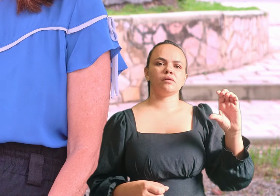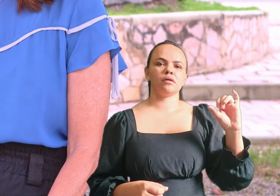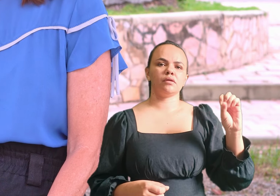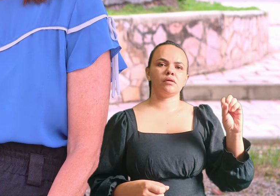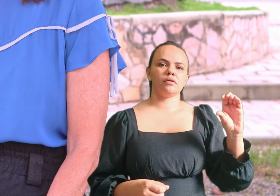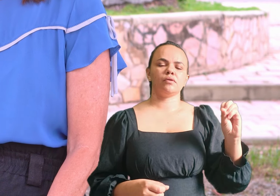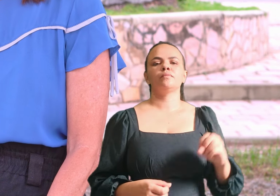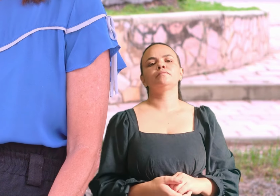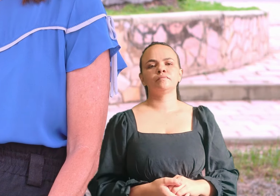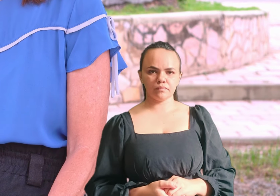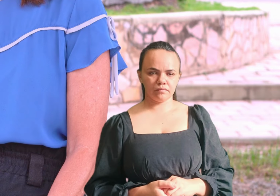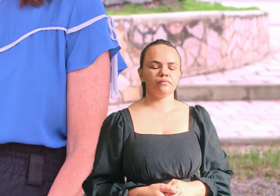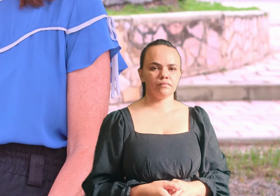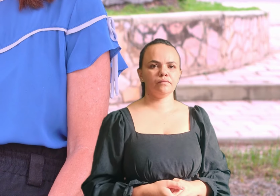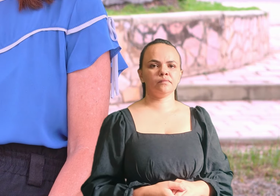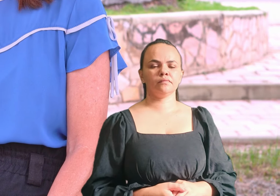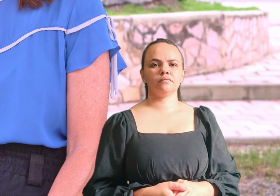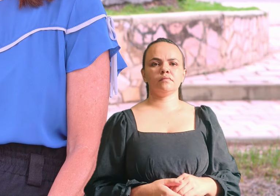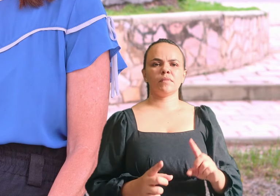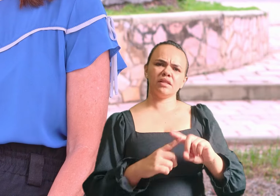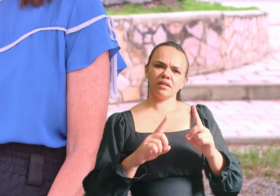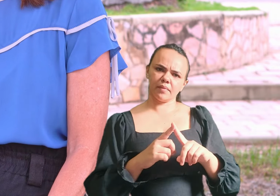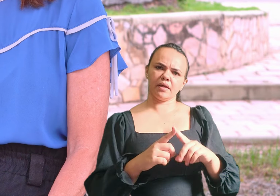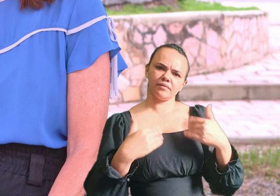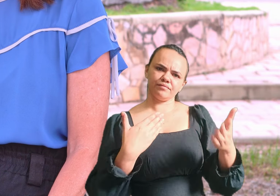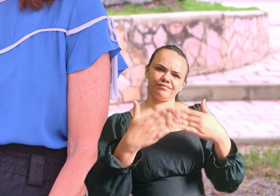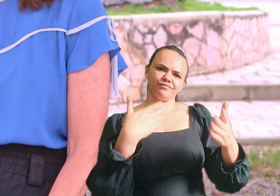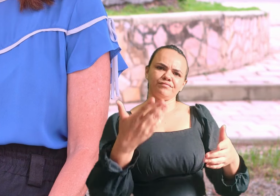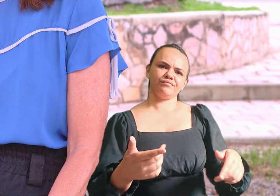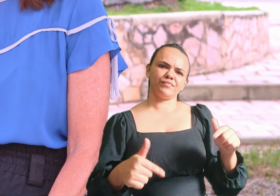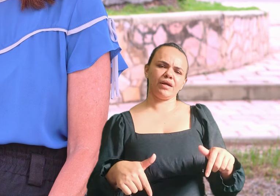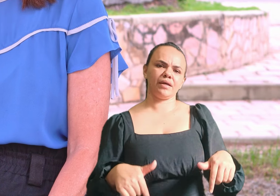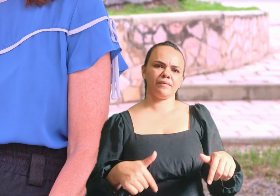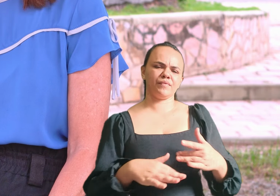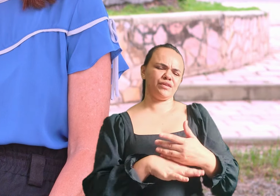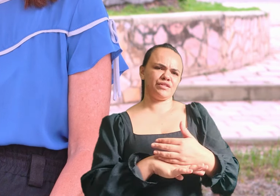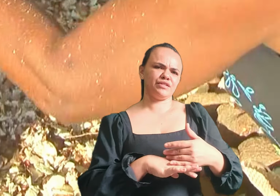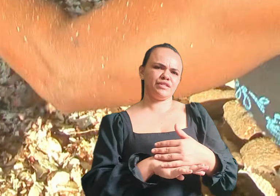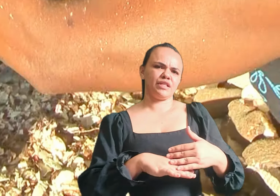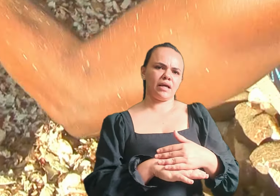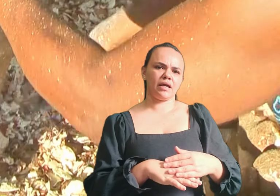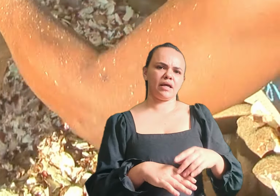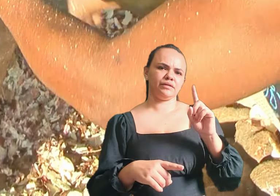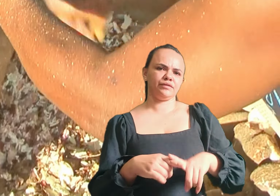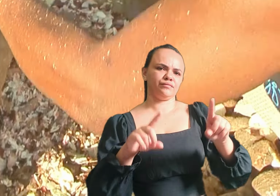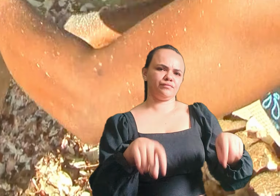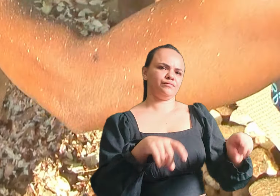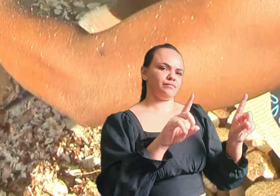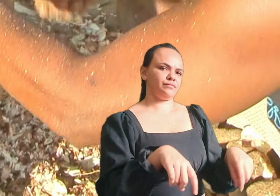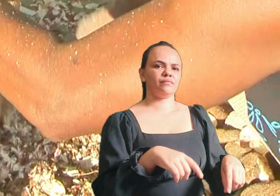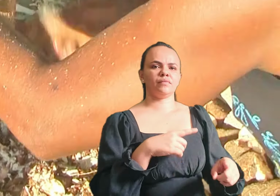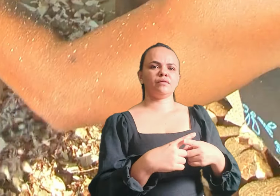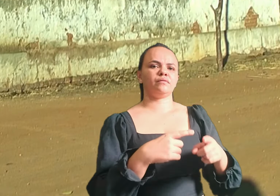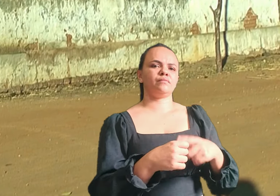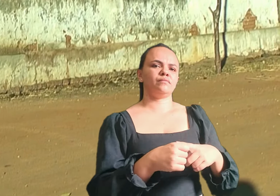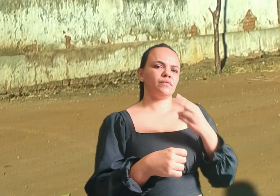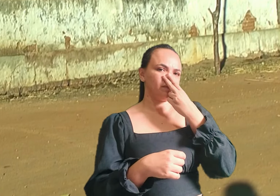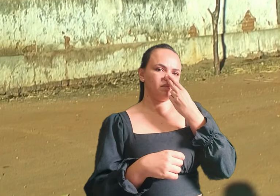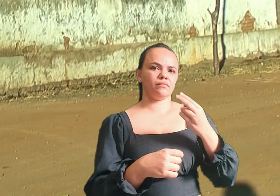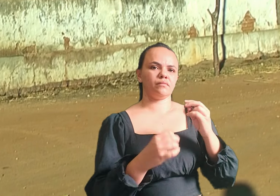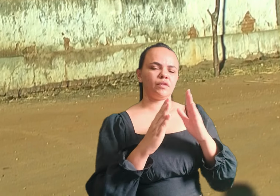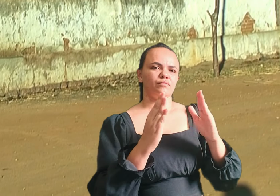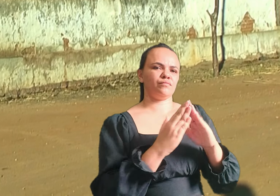também com o passar do tempo né a nossa cidade ela é era bem Rural muitas casas de